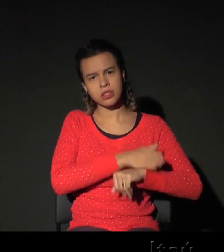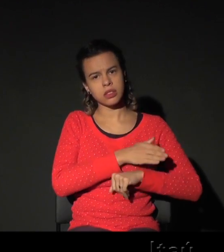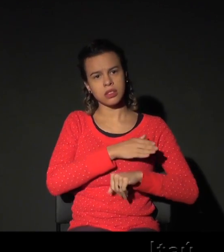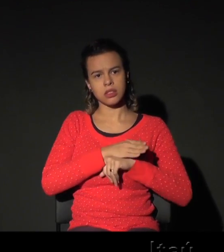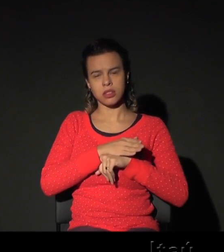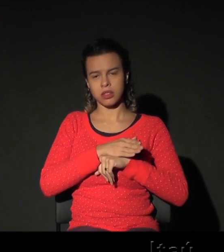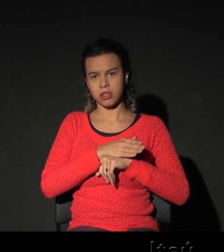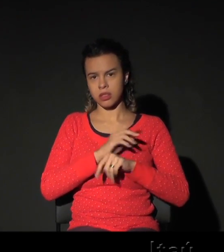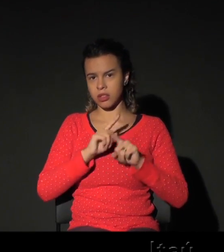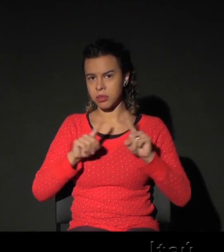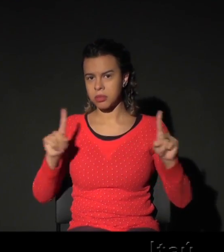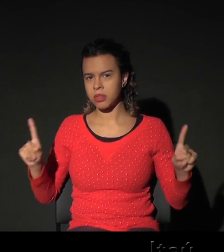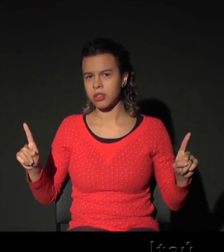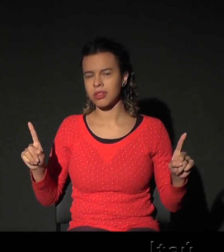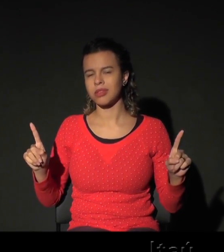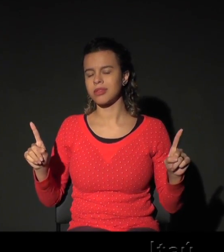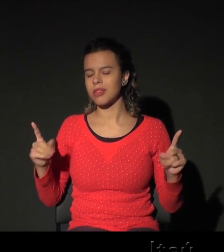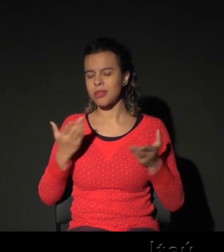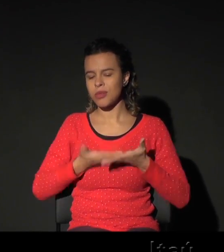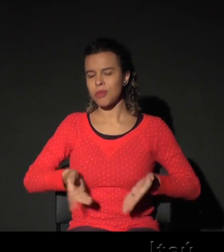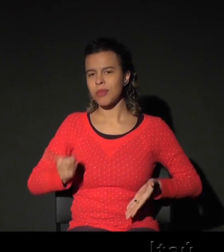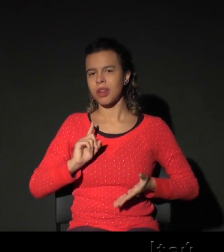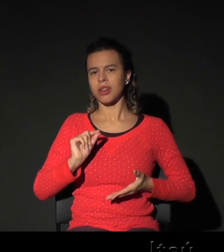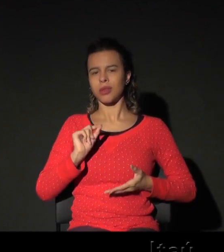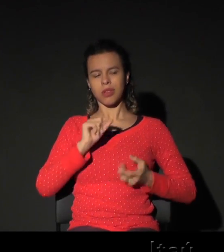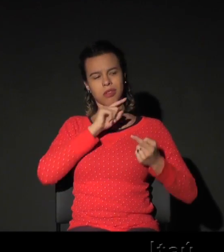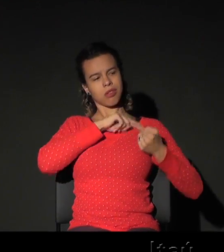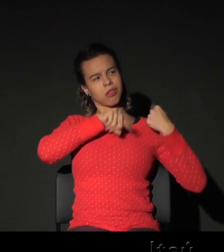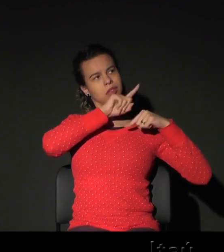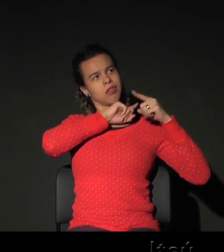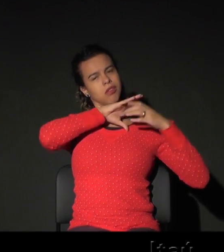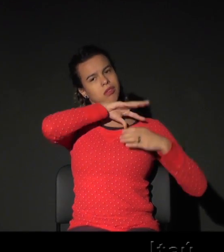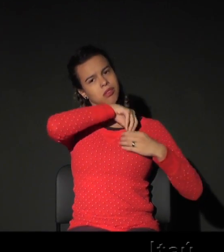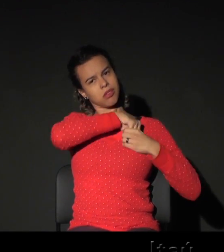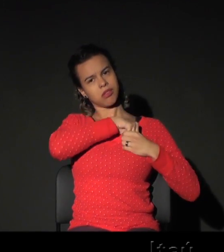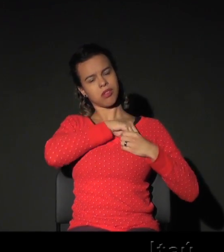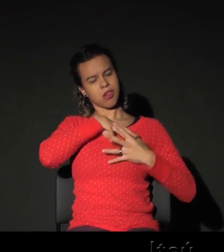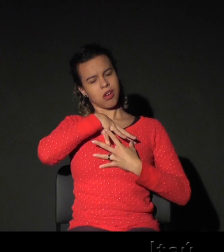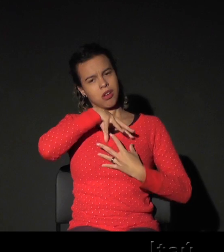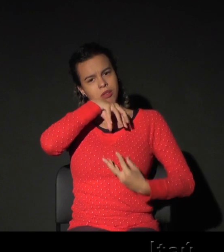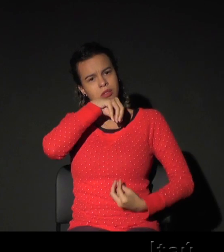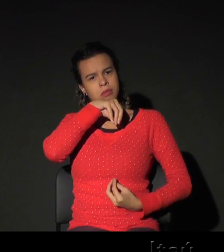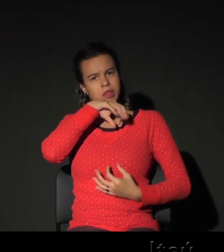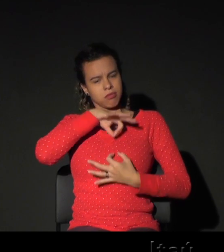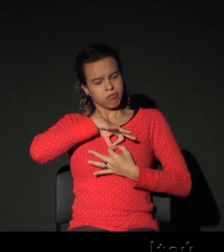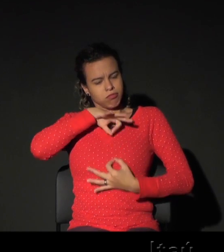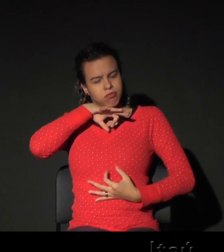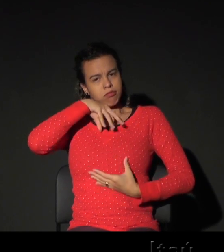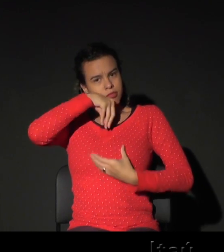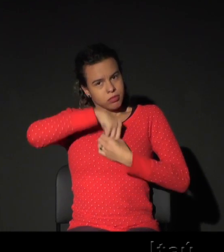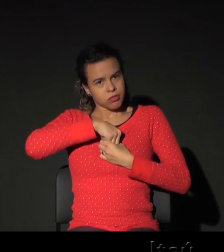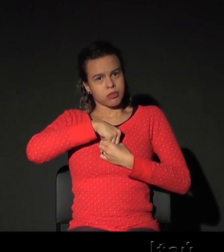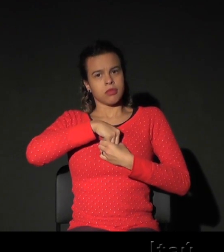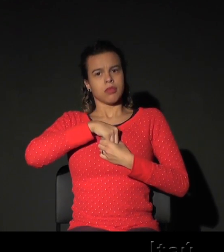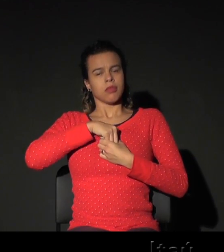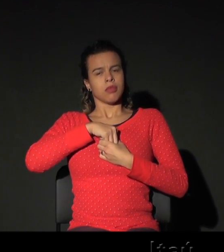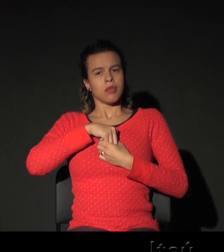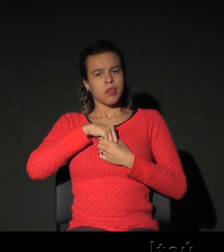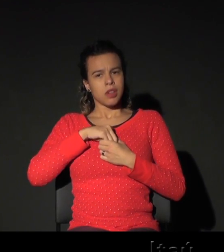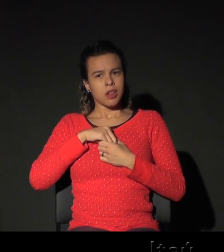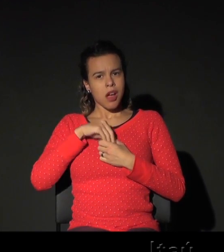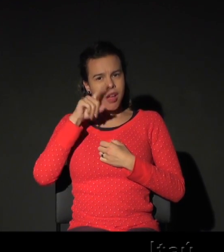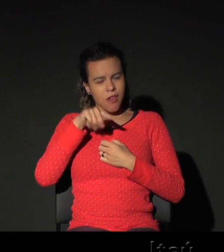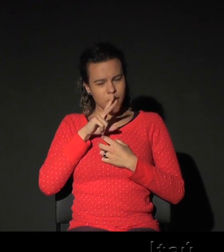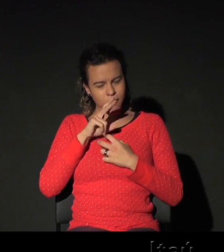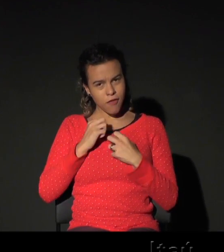tudo mas sem perder a nossa essência primeira a nossa alma primeira a nossa